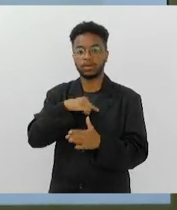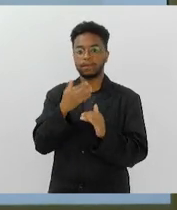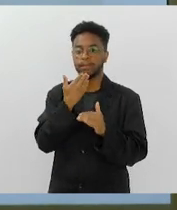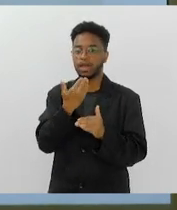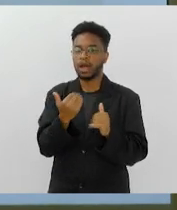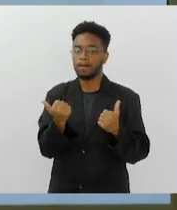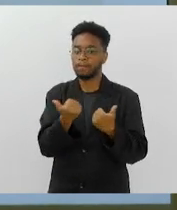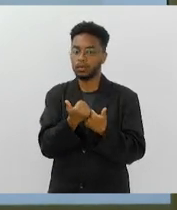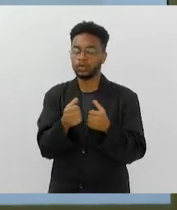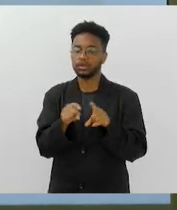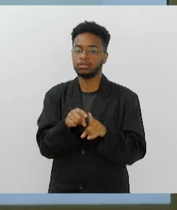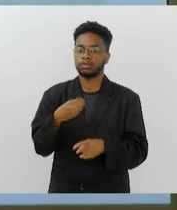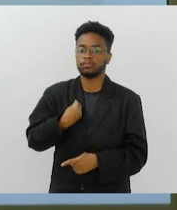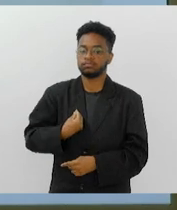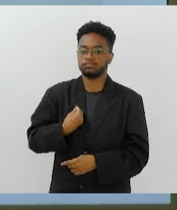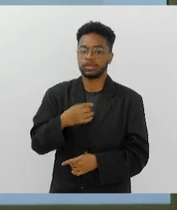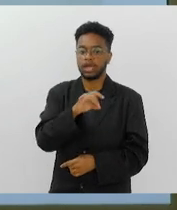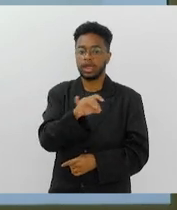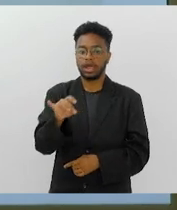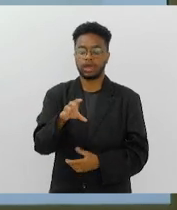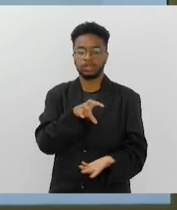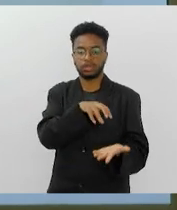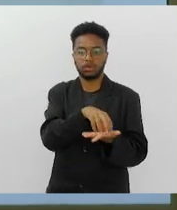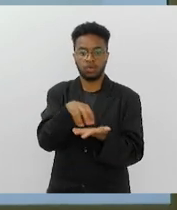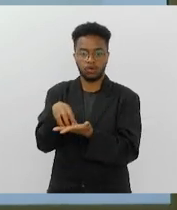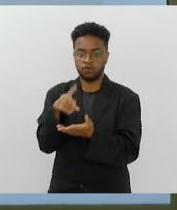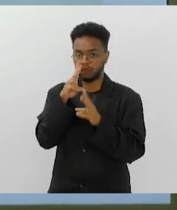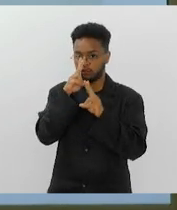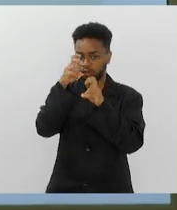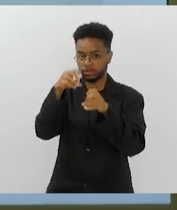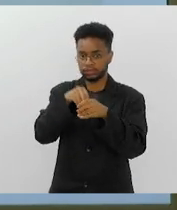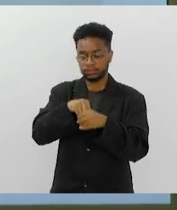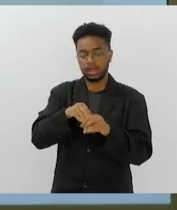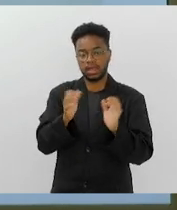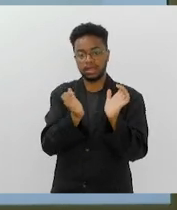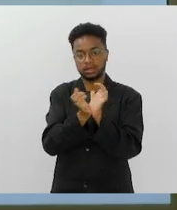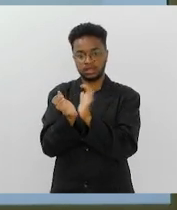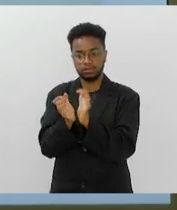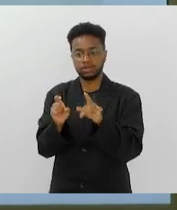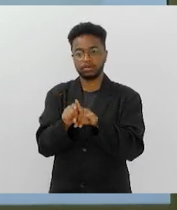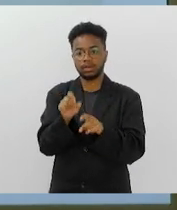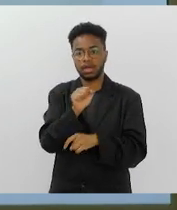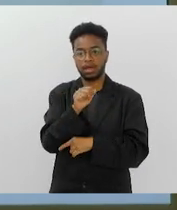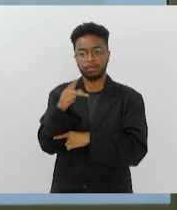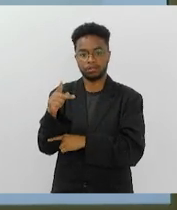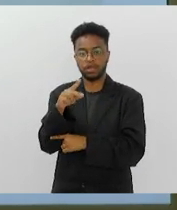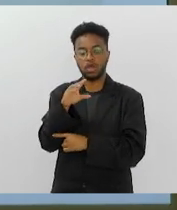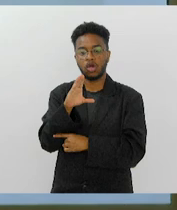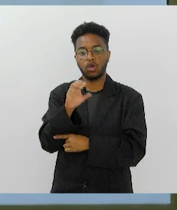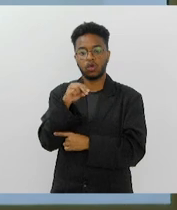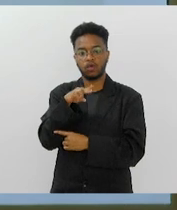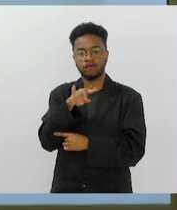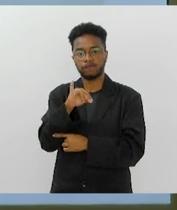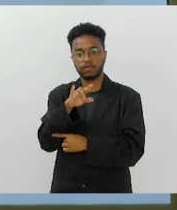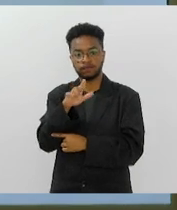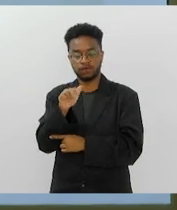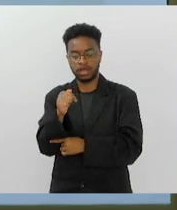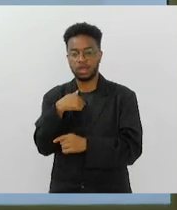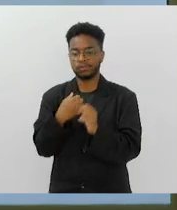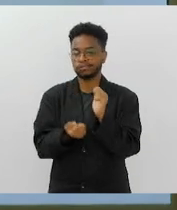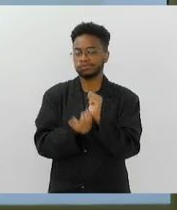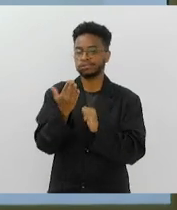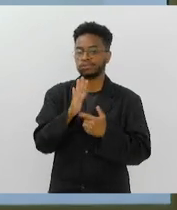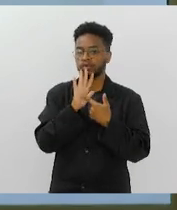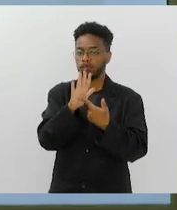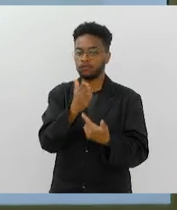órgãos de forma muito, muito forte dentro da nossa equipe. O aplicativo Conviva, a Thelma deu um spoiler, né? Eu vou mostrar aqui